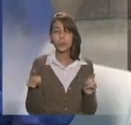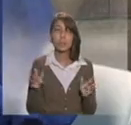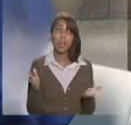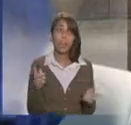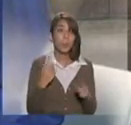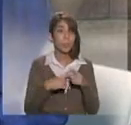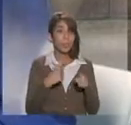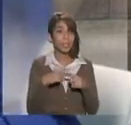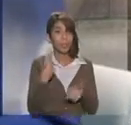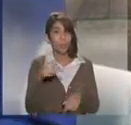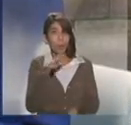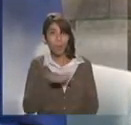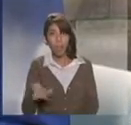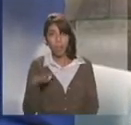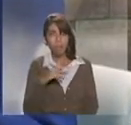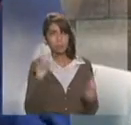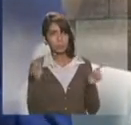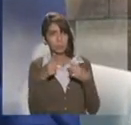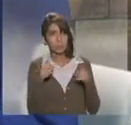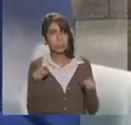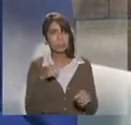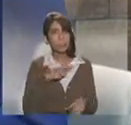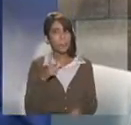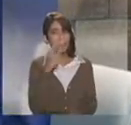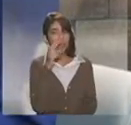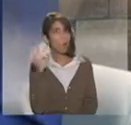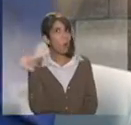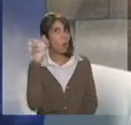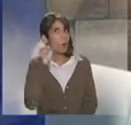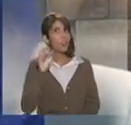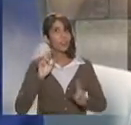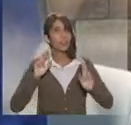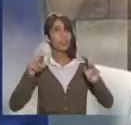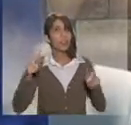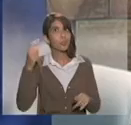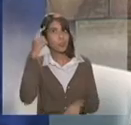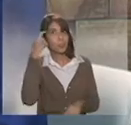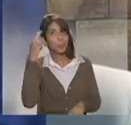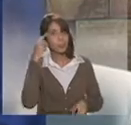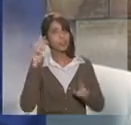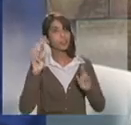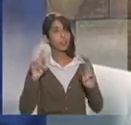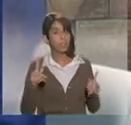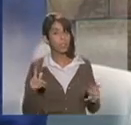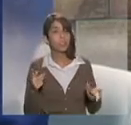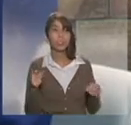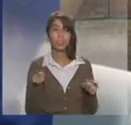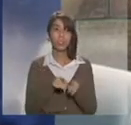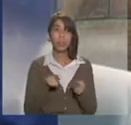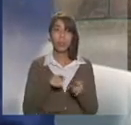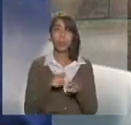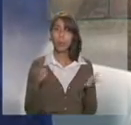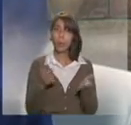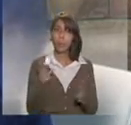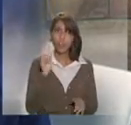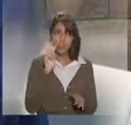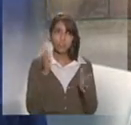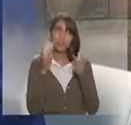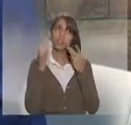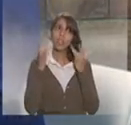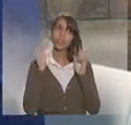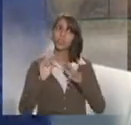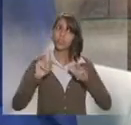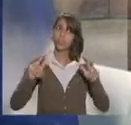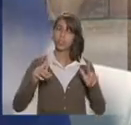que a música normalmente têm uma vida assim como você hoje você vê teatro diferente de uma pessoa